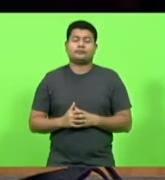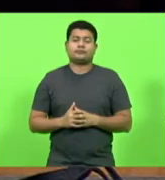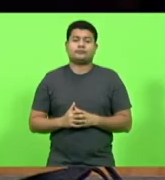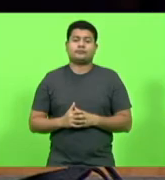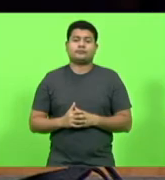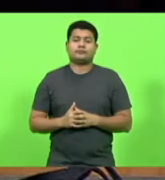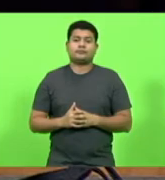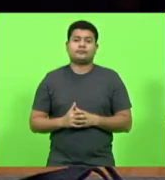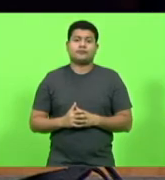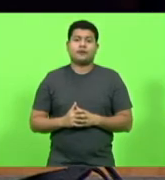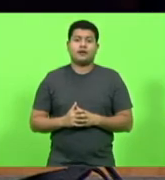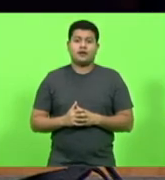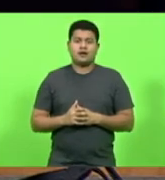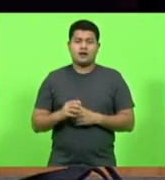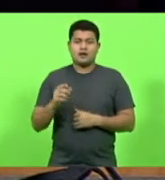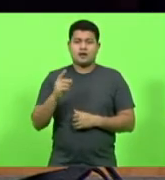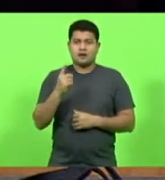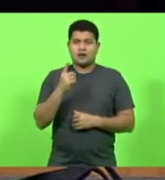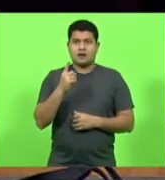Na última